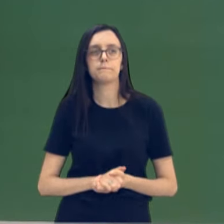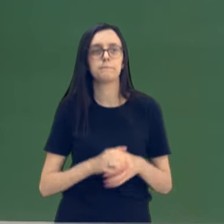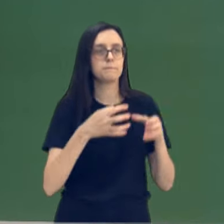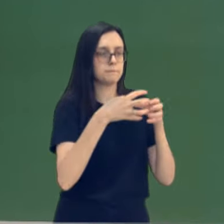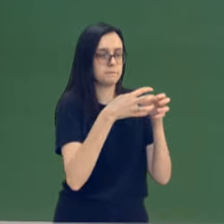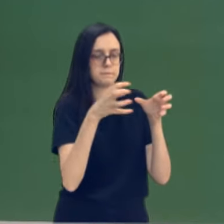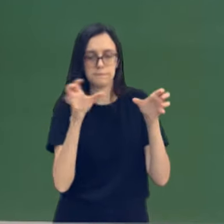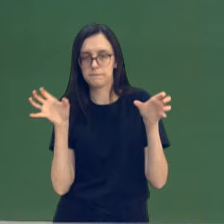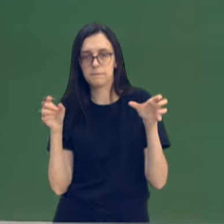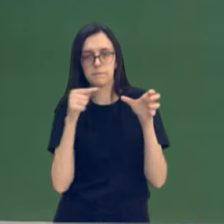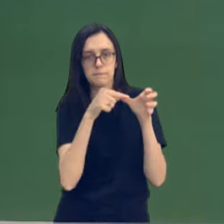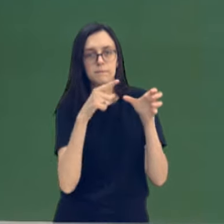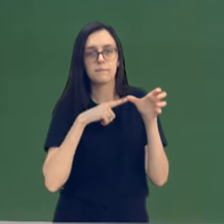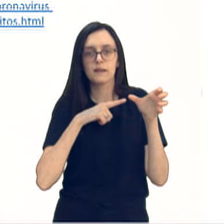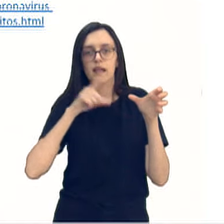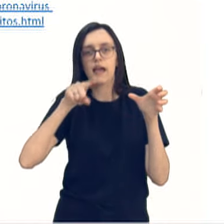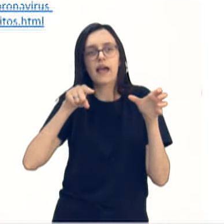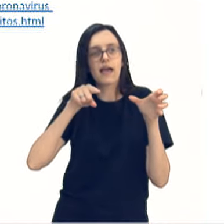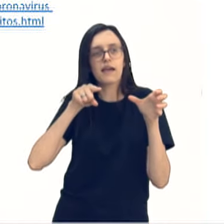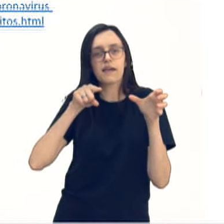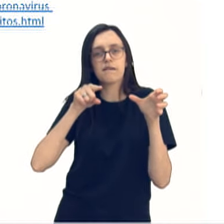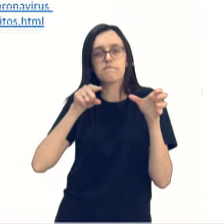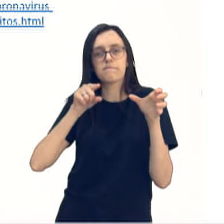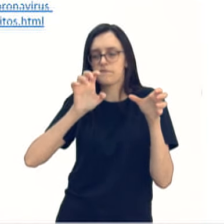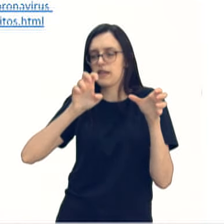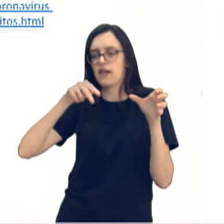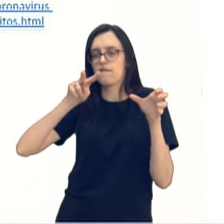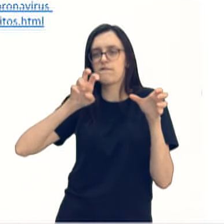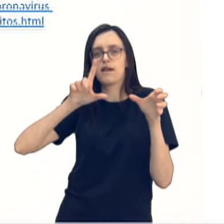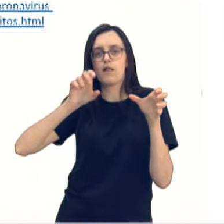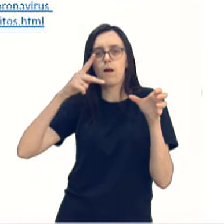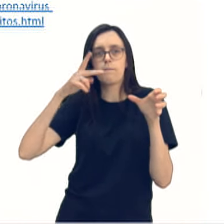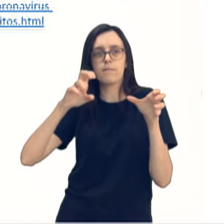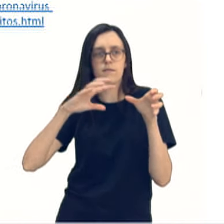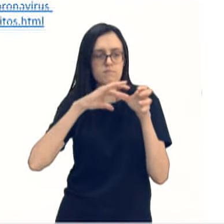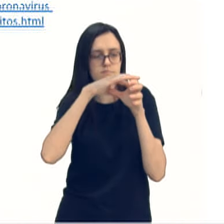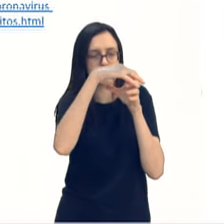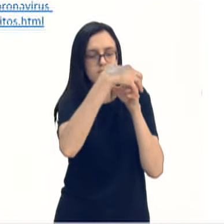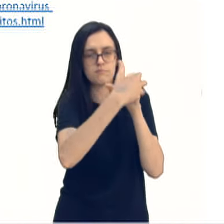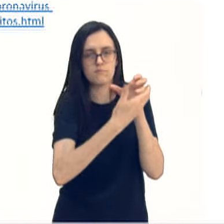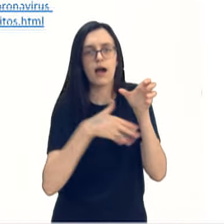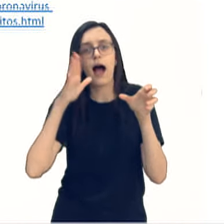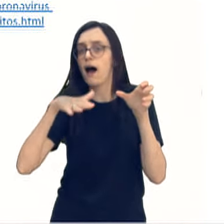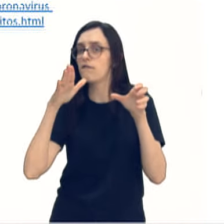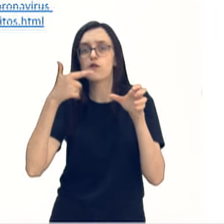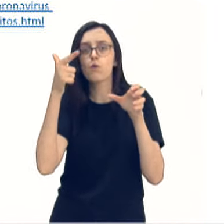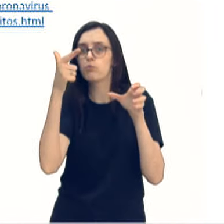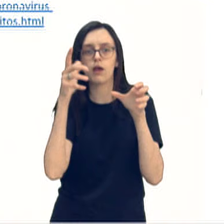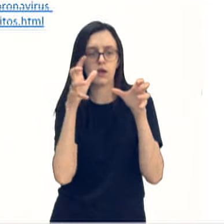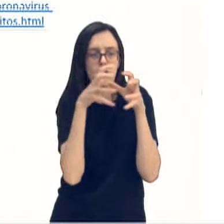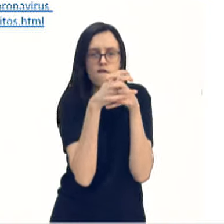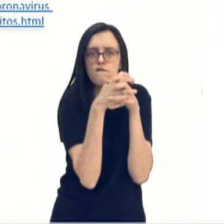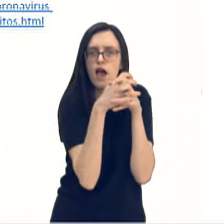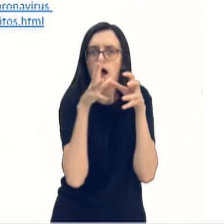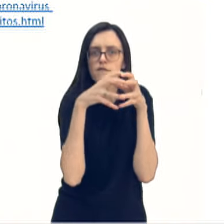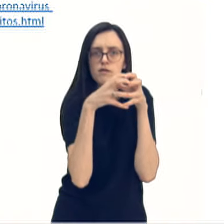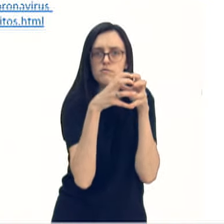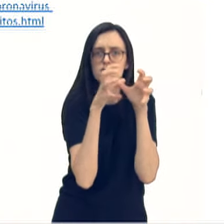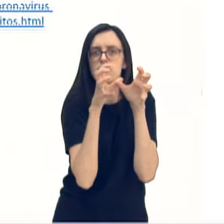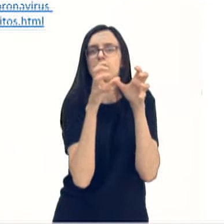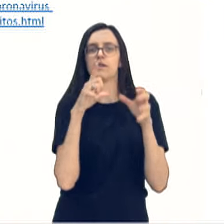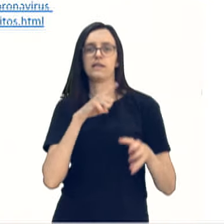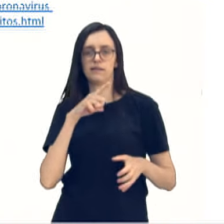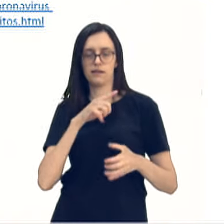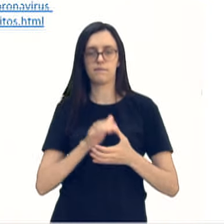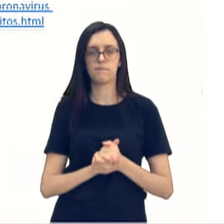capsídeo, ela forma um envelope. Nem todos os vírus, esse envelope, ele é fechado, selado. Os que têm